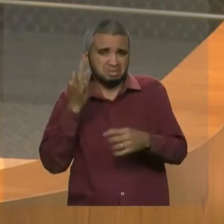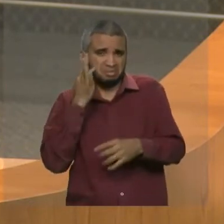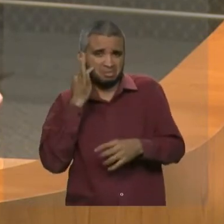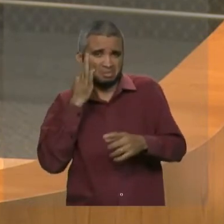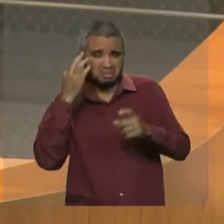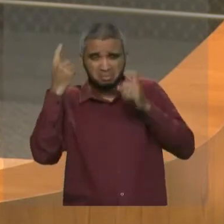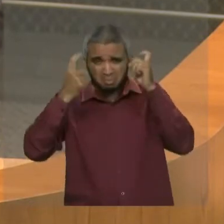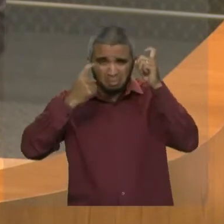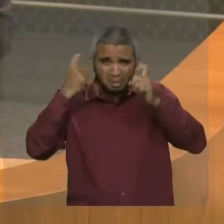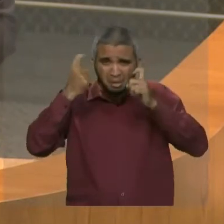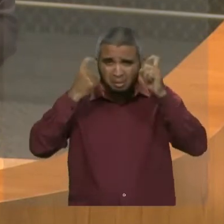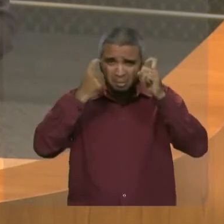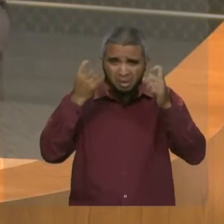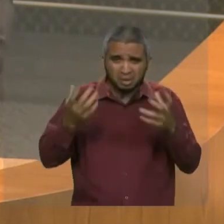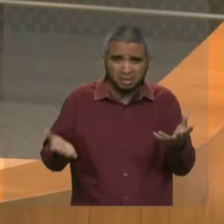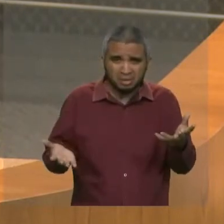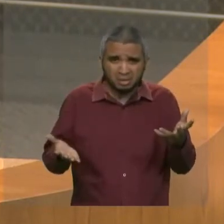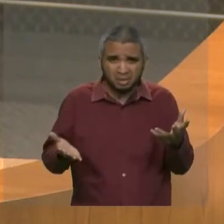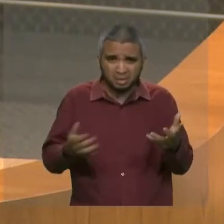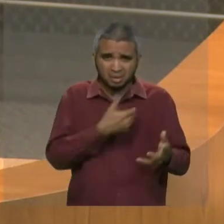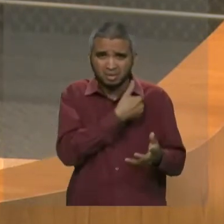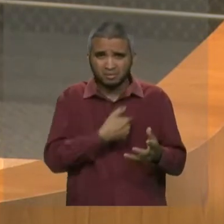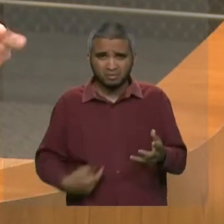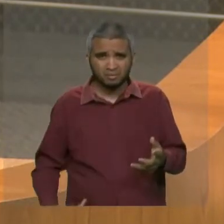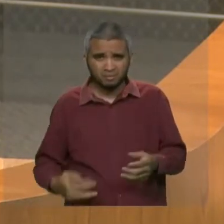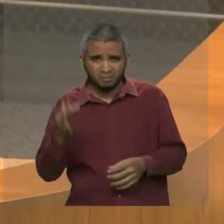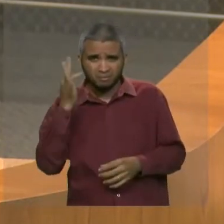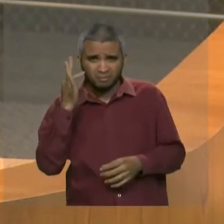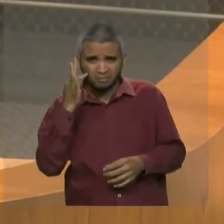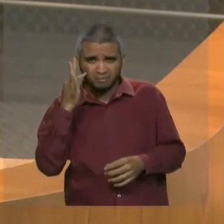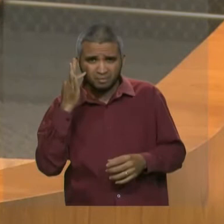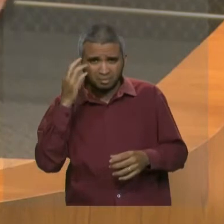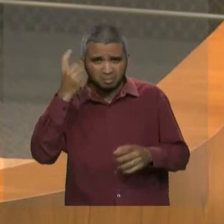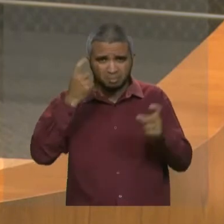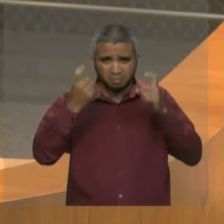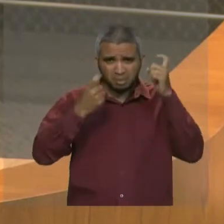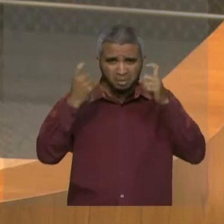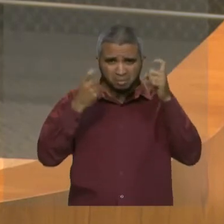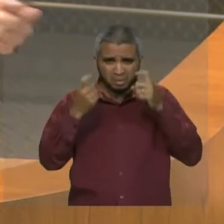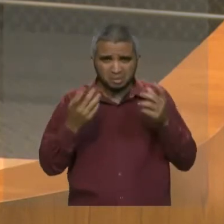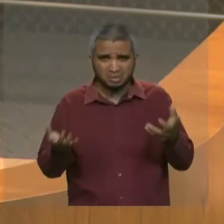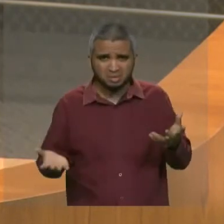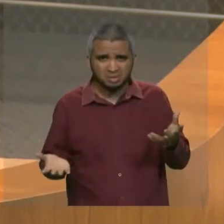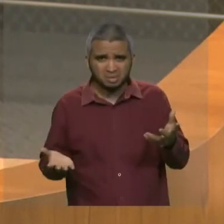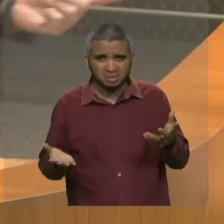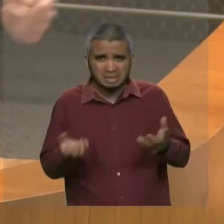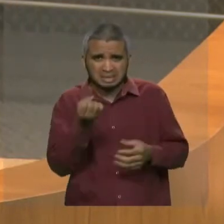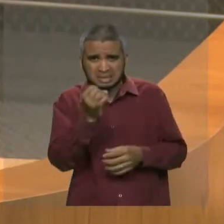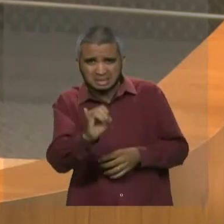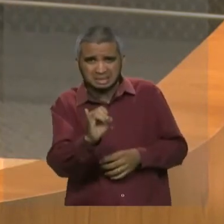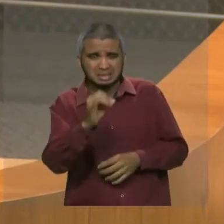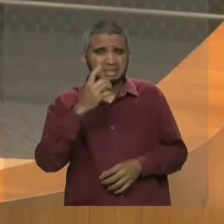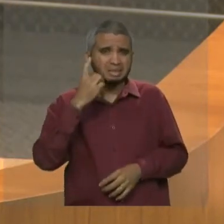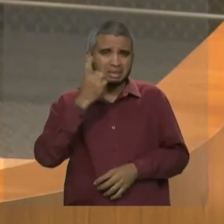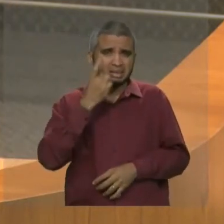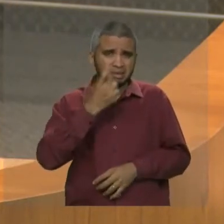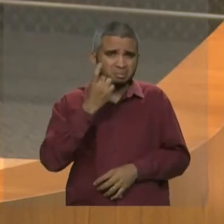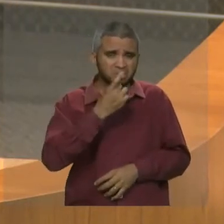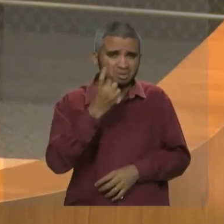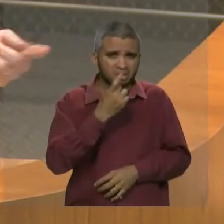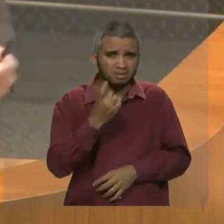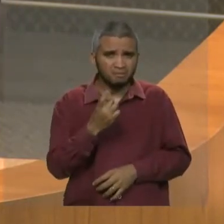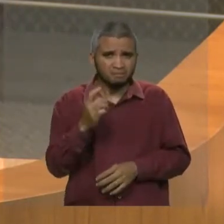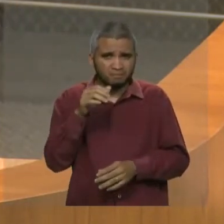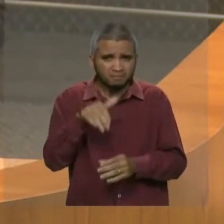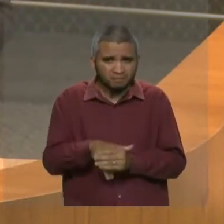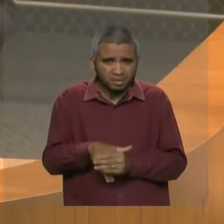essa pergunta. O vereador Flávio Dino está pouco se lixando se ele vai aqui penalizar, sacrificar os deputados para votar essa indecência.